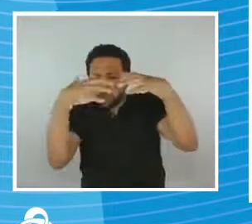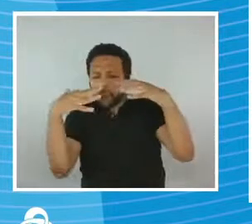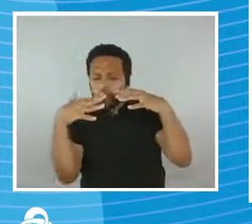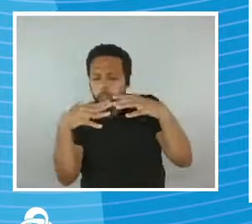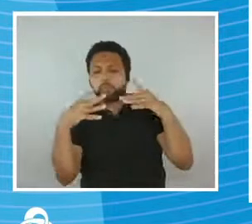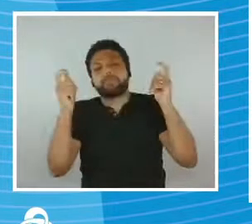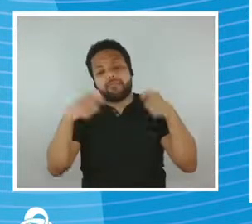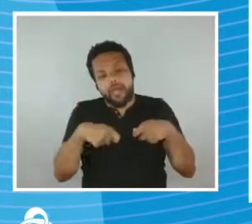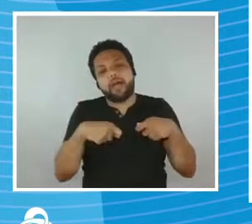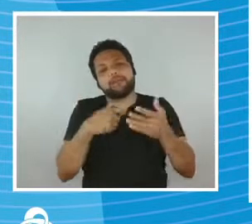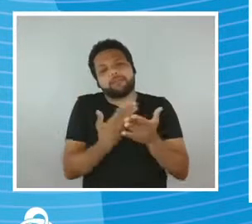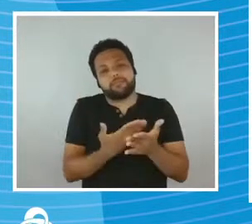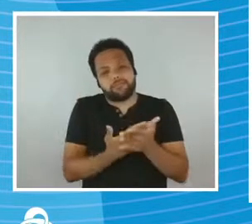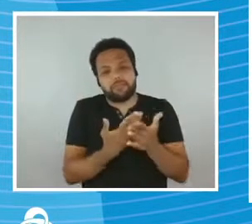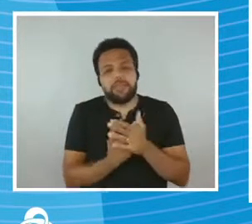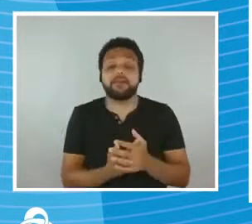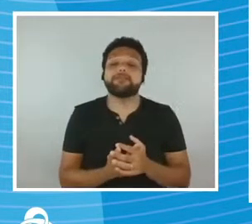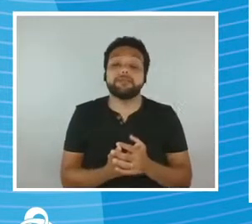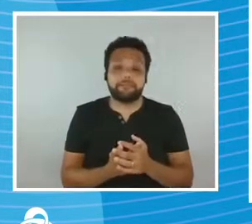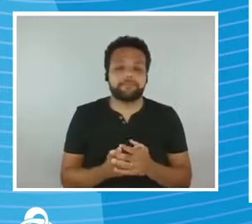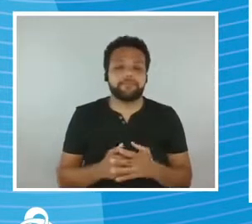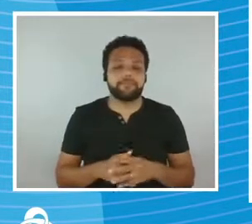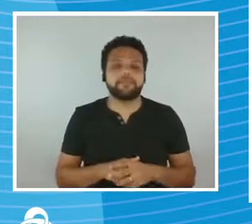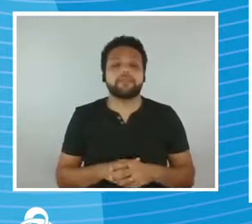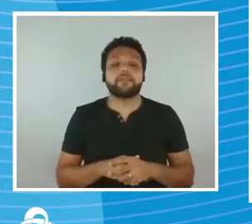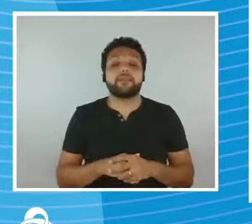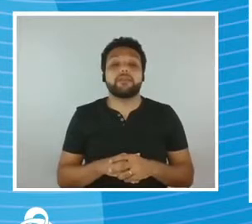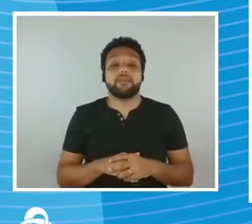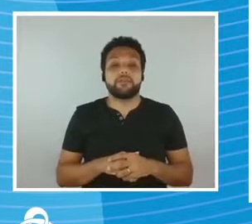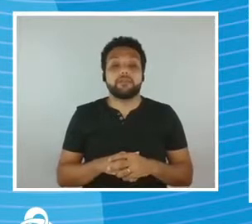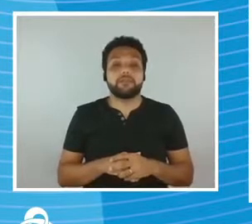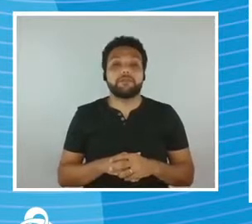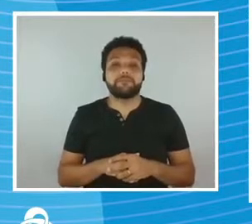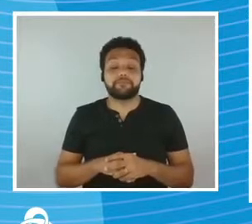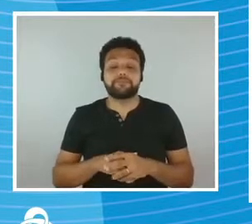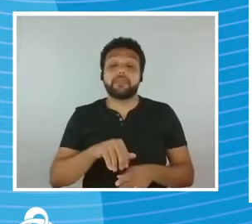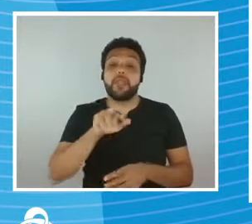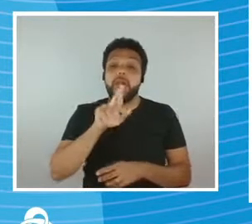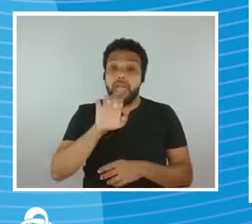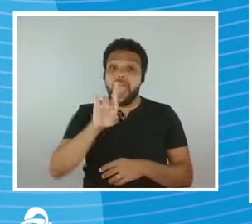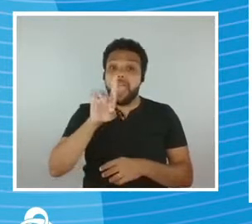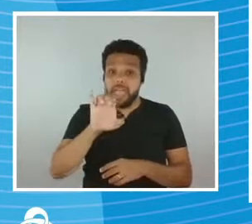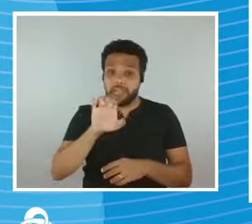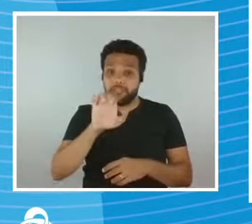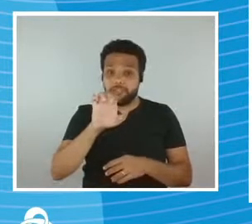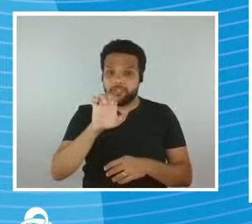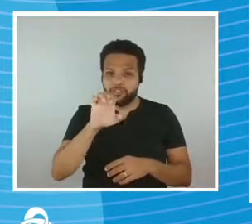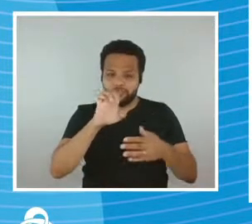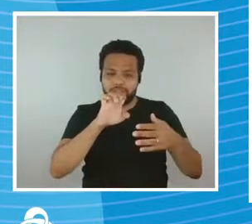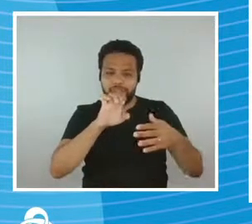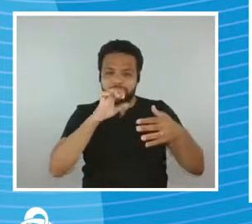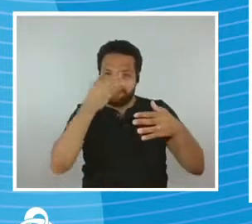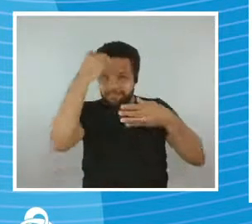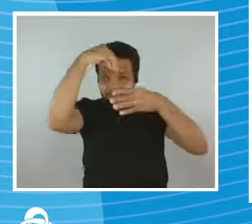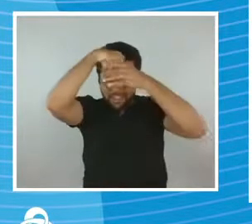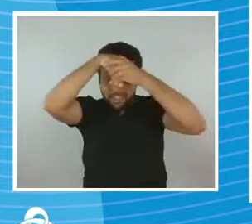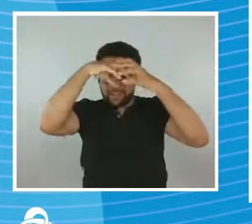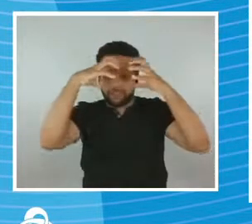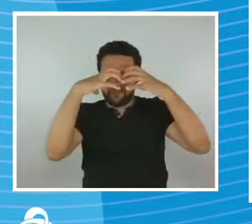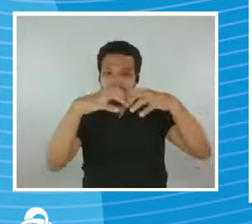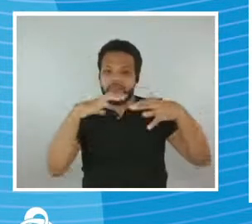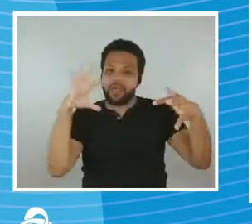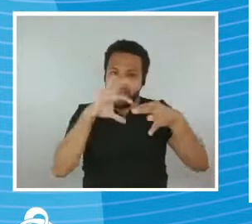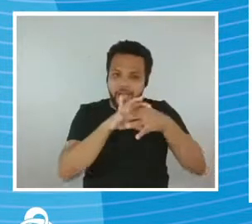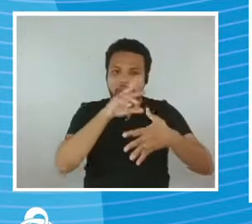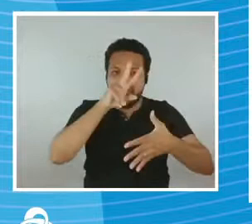se ficarem. As regiões ativas da rede da leitura são essas, cada uma delas é analisada